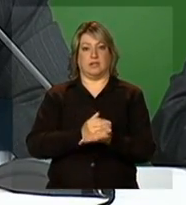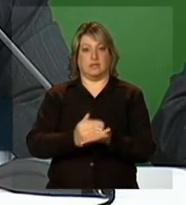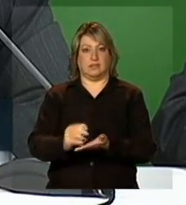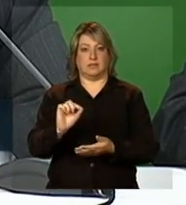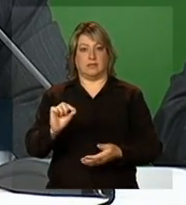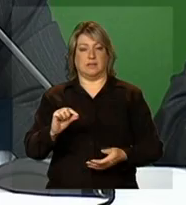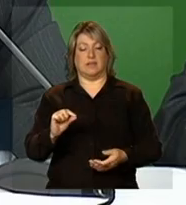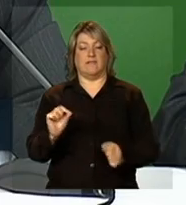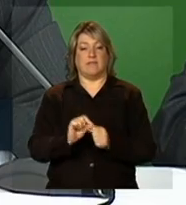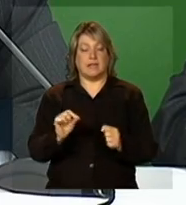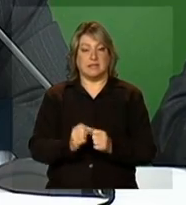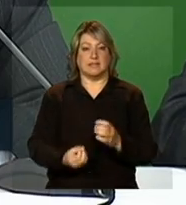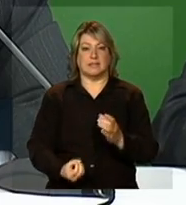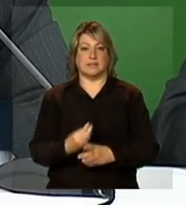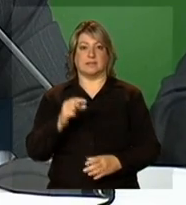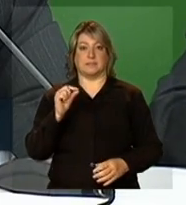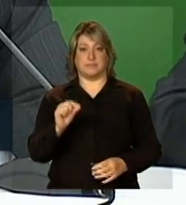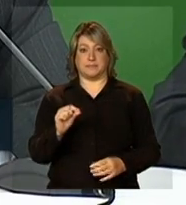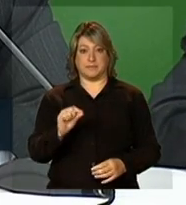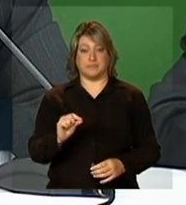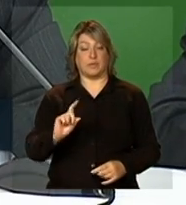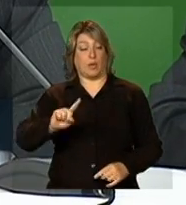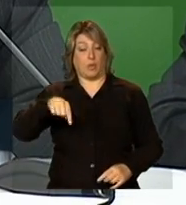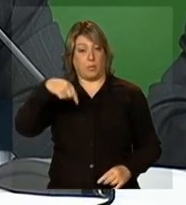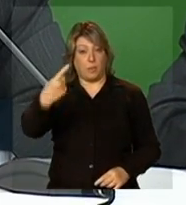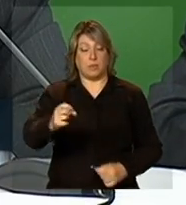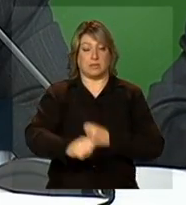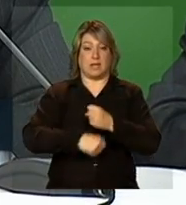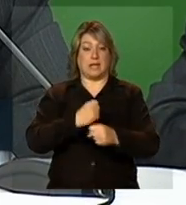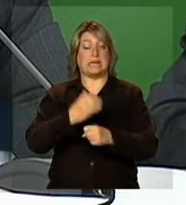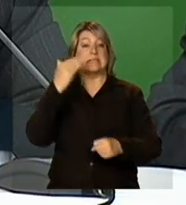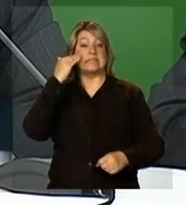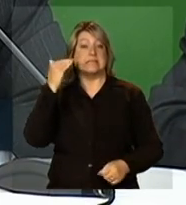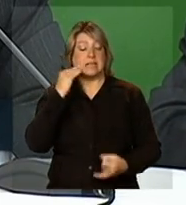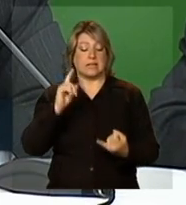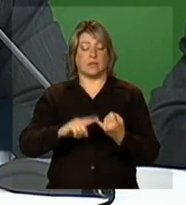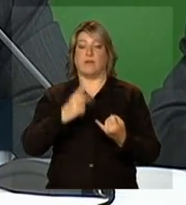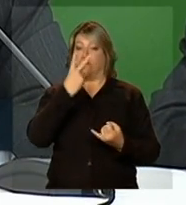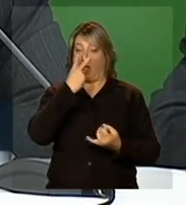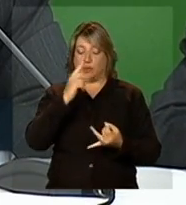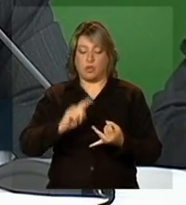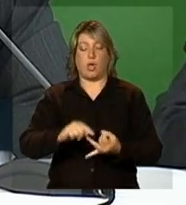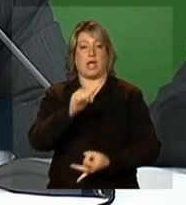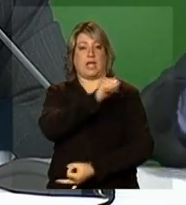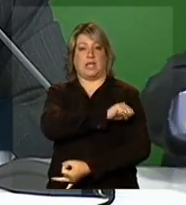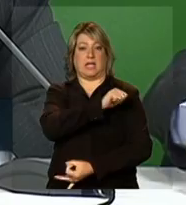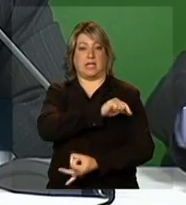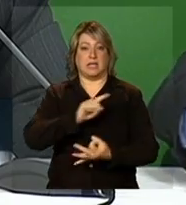a instalar no próximo ano em Santos, Vitória, Rio de Janeiro.